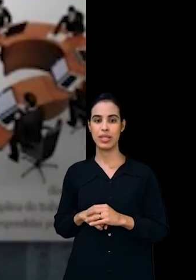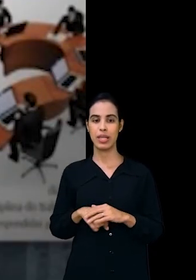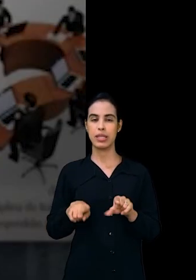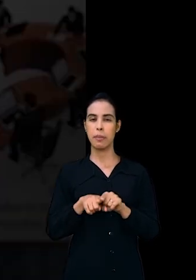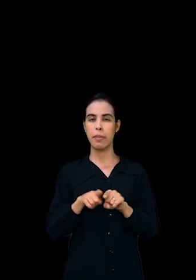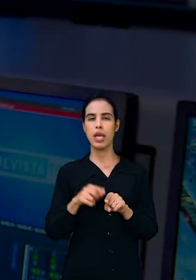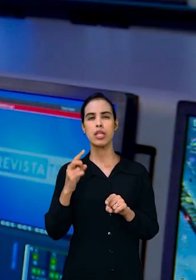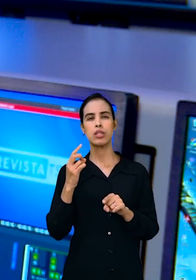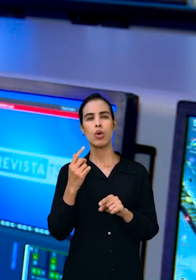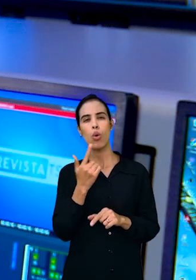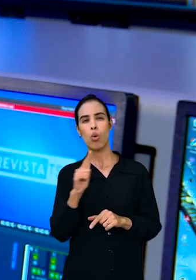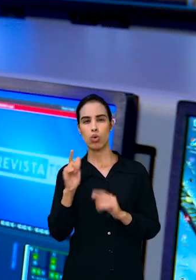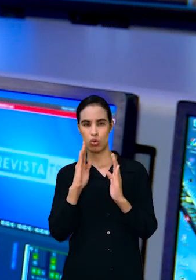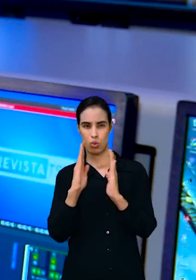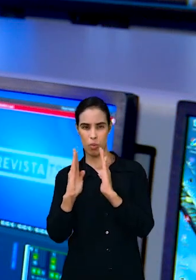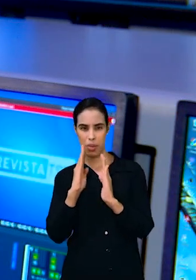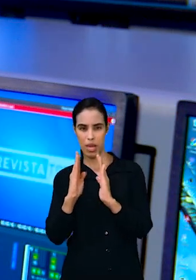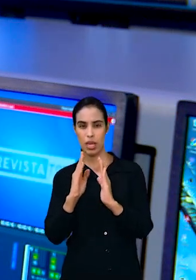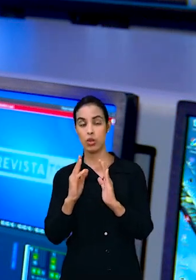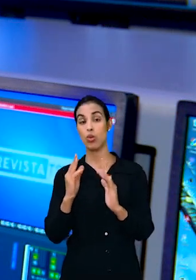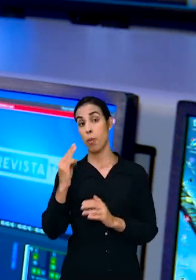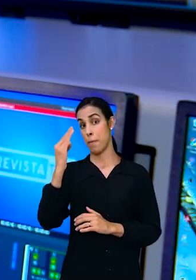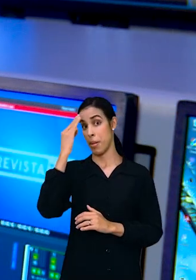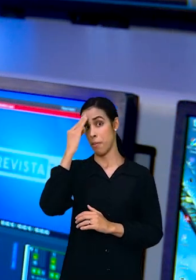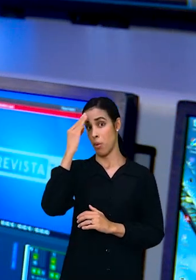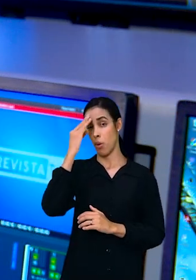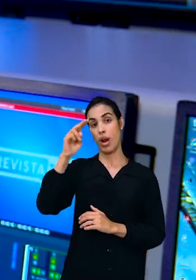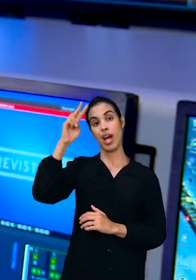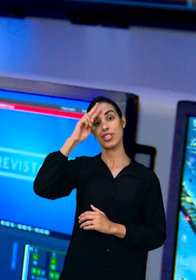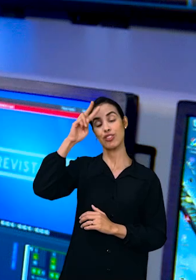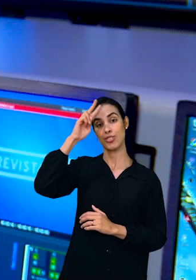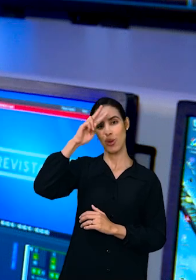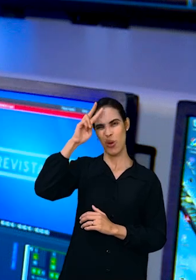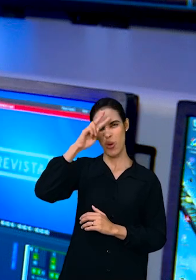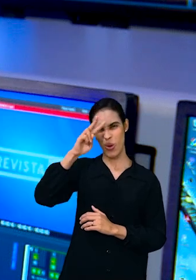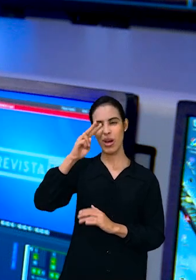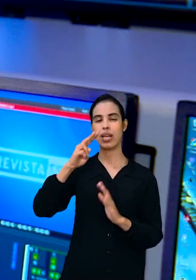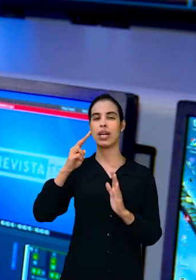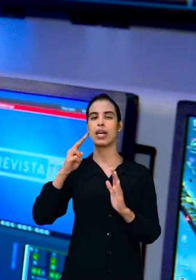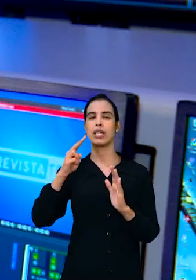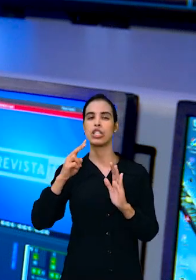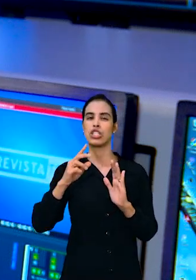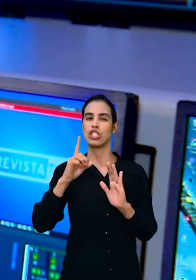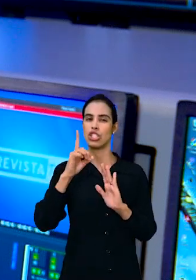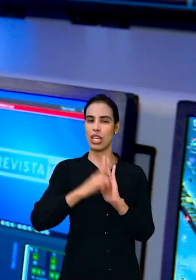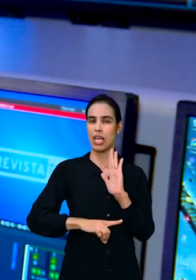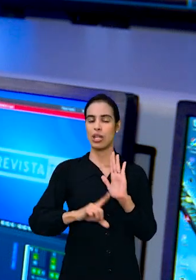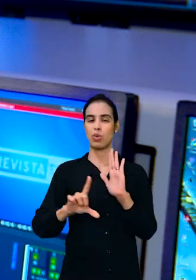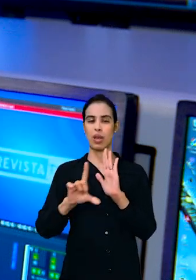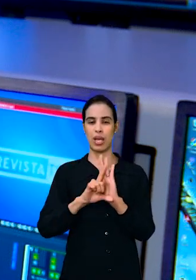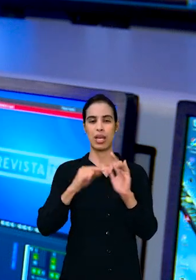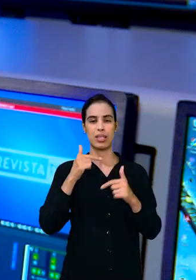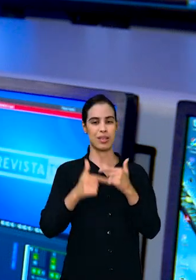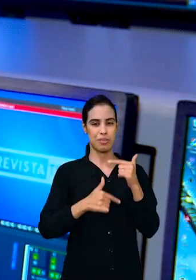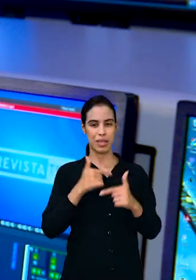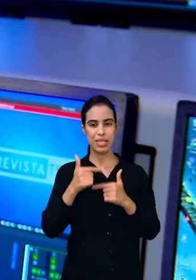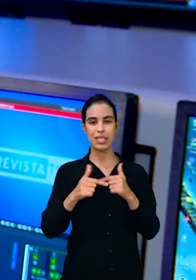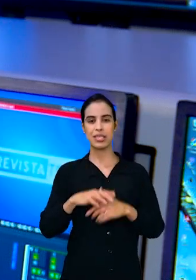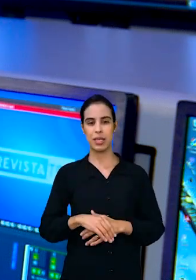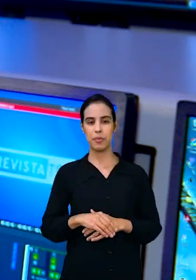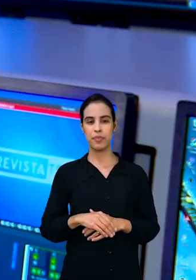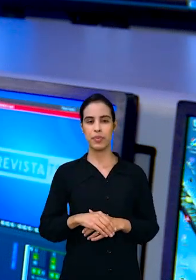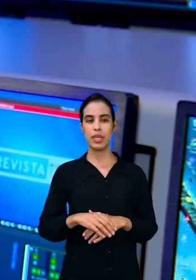mandar perguntas. E tinha outros dois quadros, um de memória, para valorizar, né, a conquista de direitos trabalhistas,